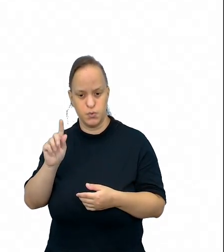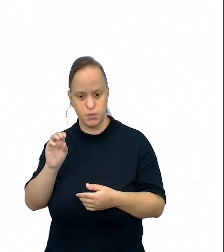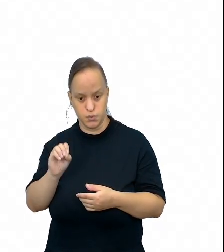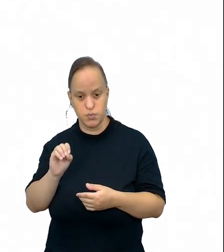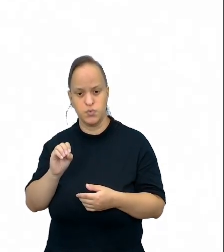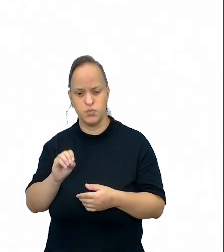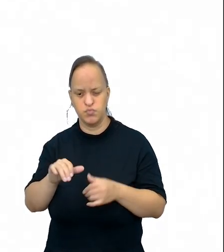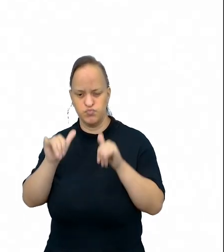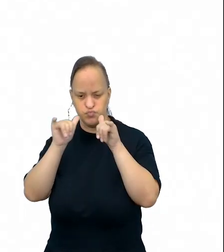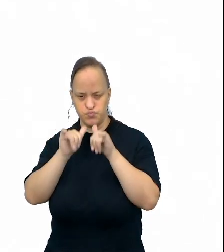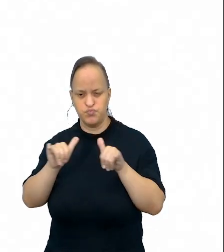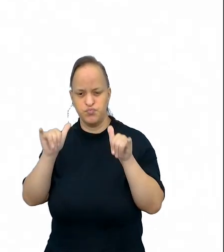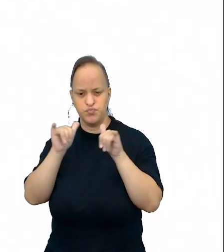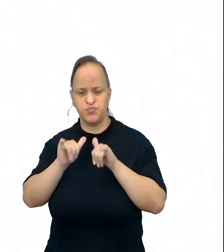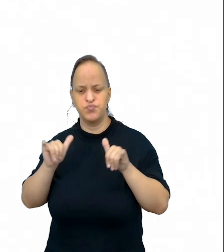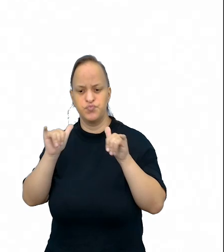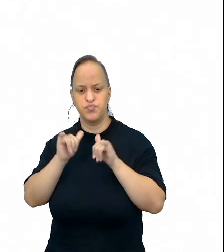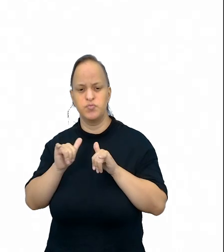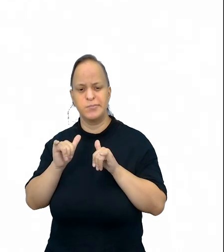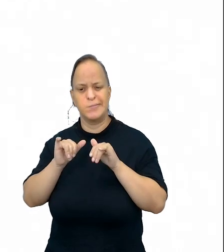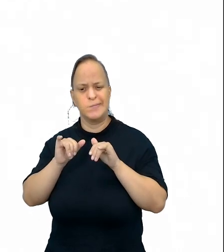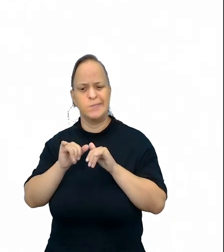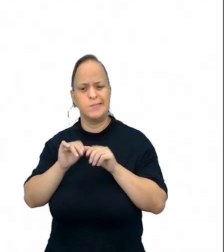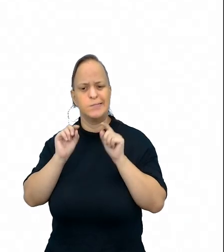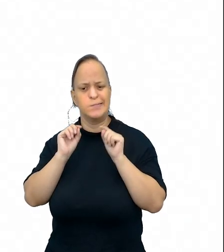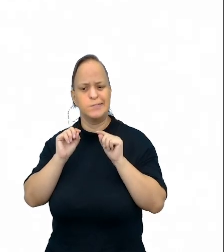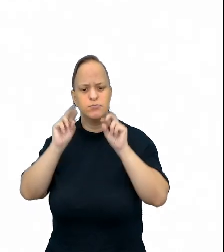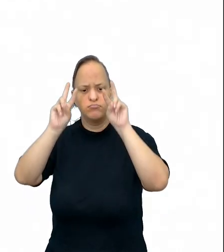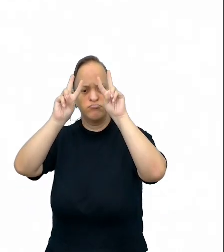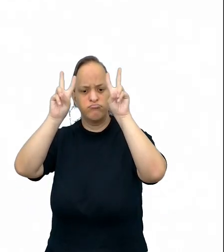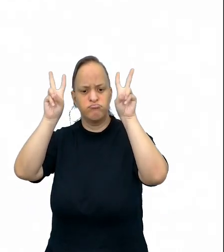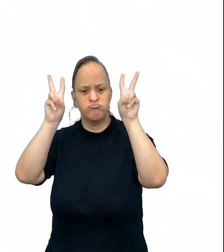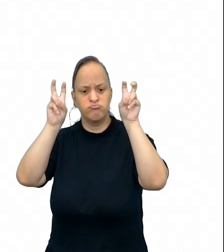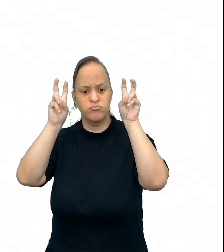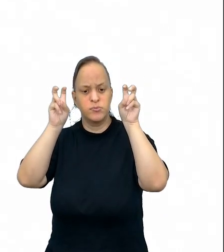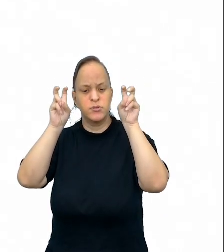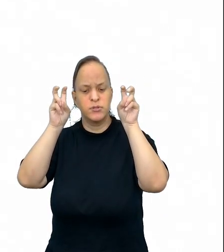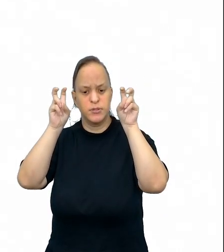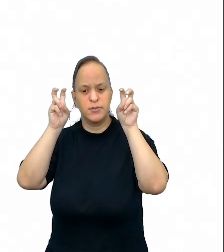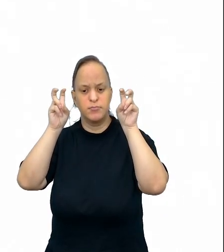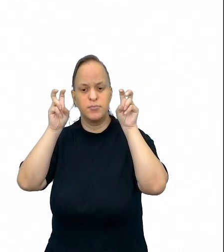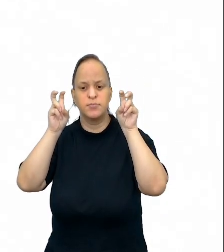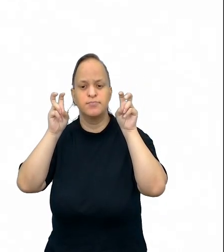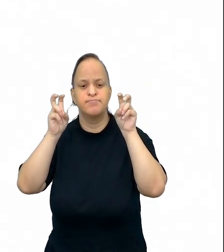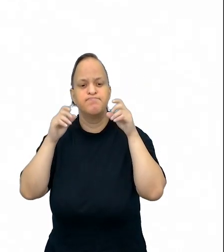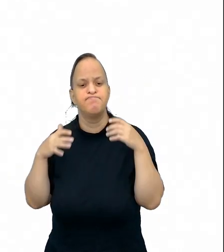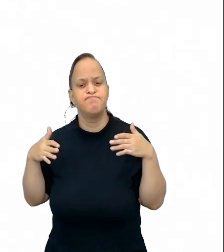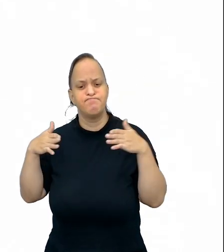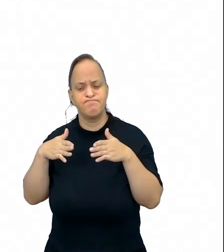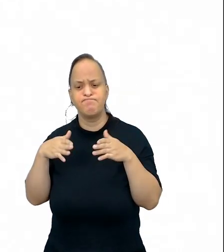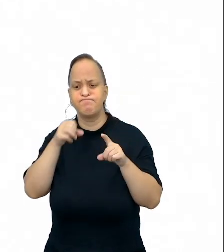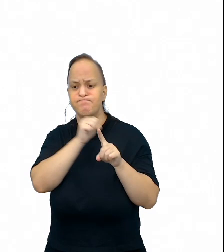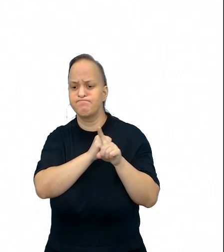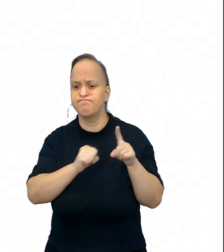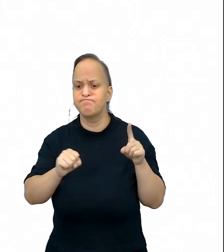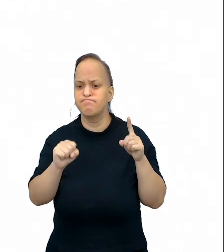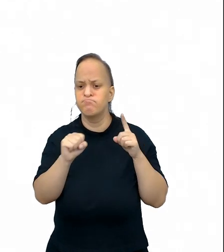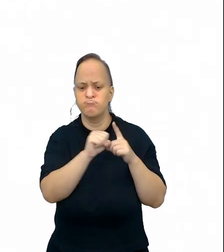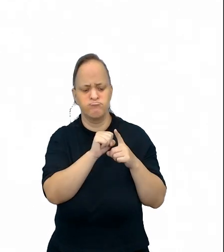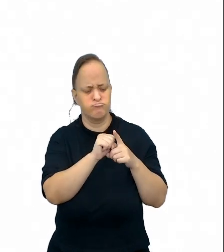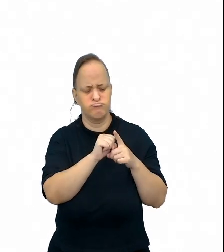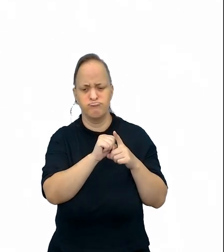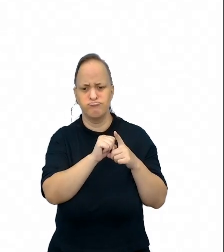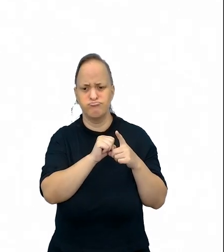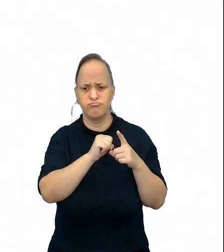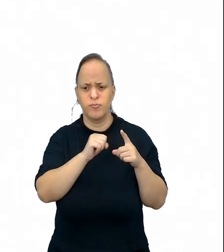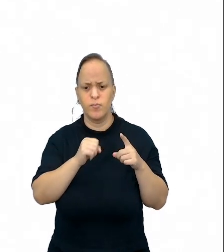recursos linguísticos, identificando o diálogo entre as ideias e o embate dos interesses existentes na sociedade. Percebam a